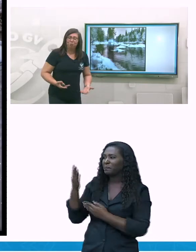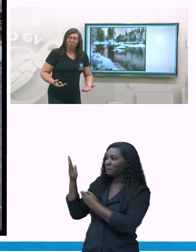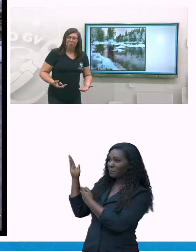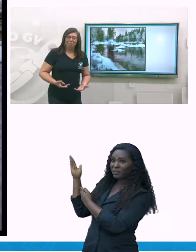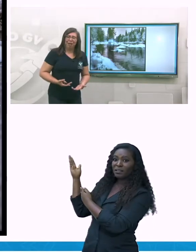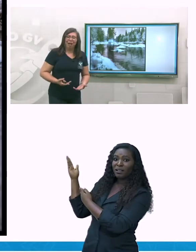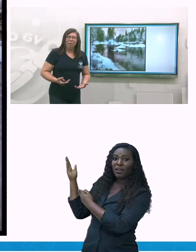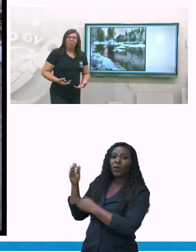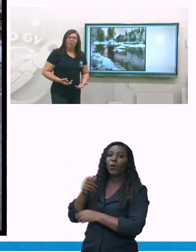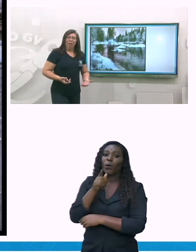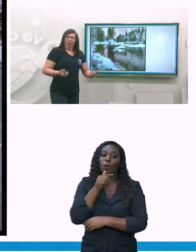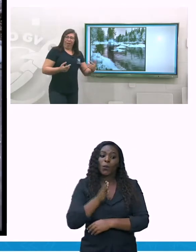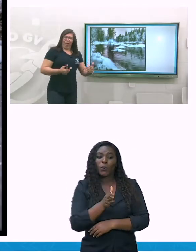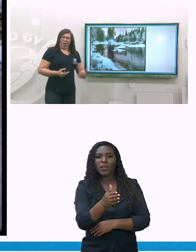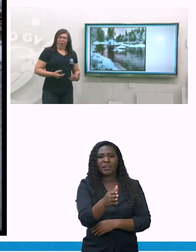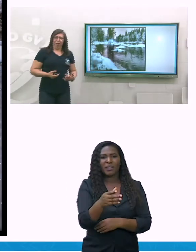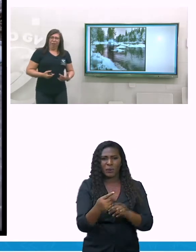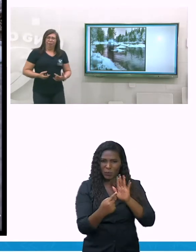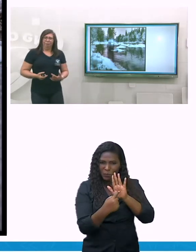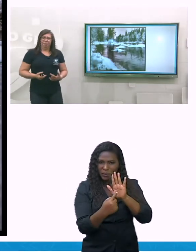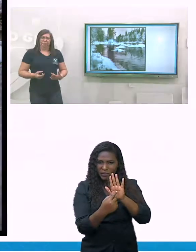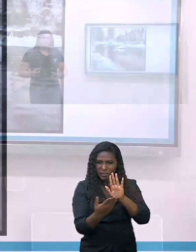congelando. Tá?